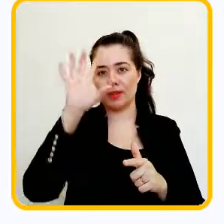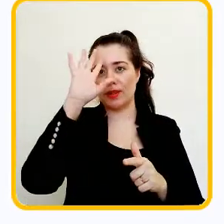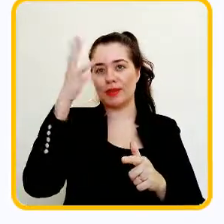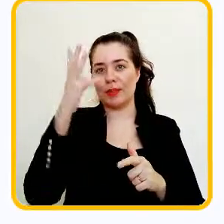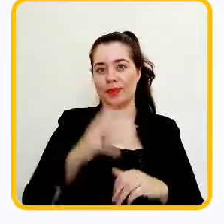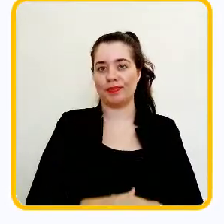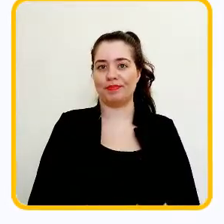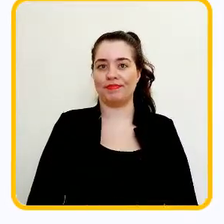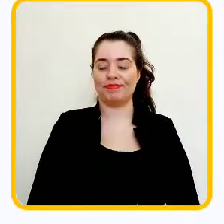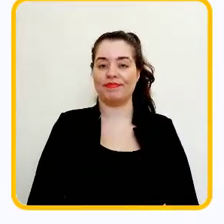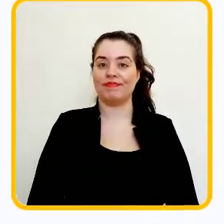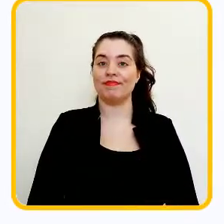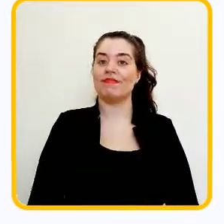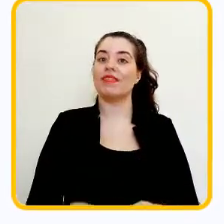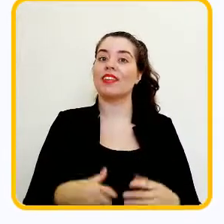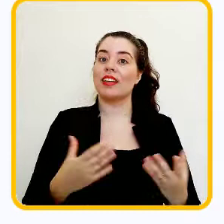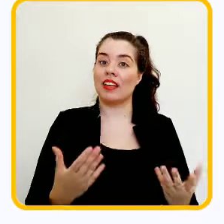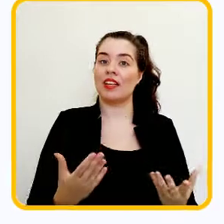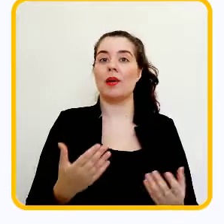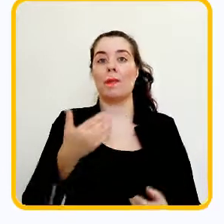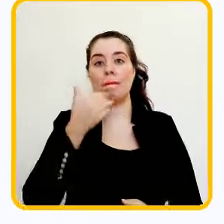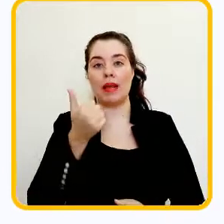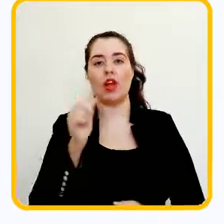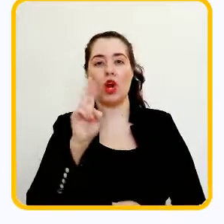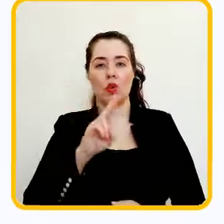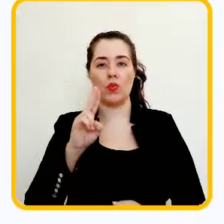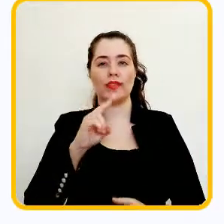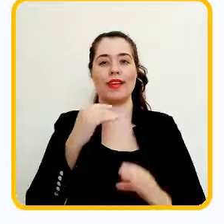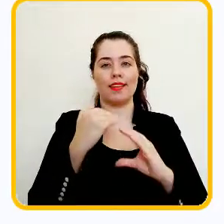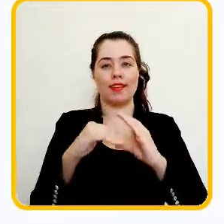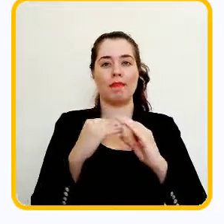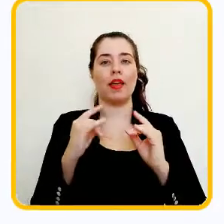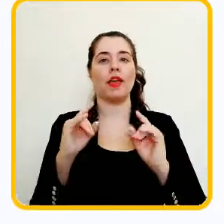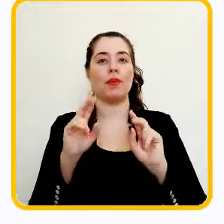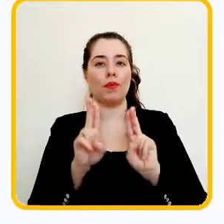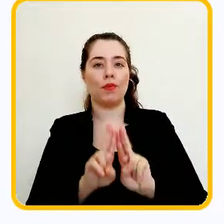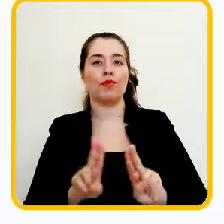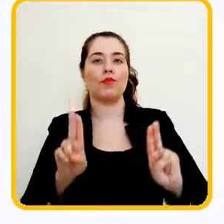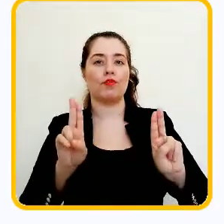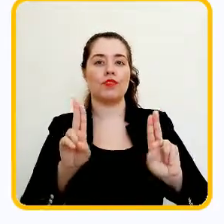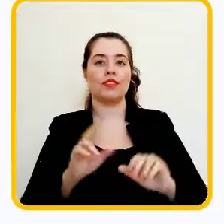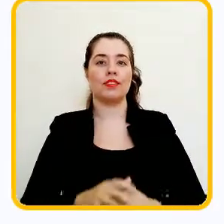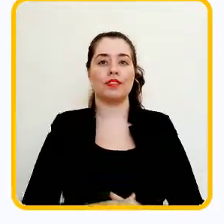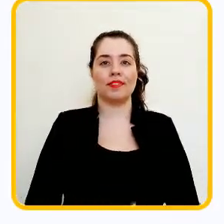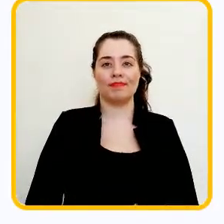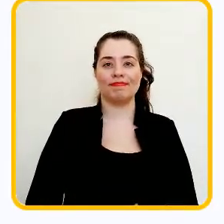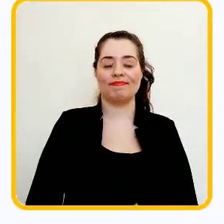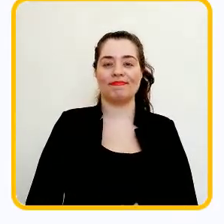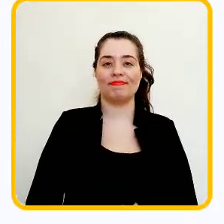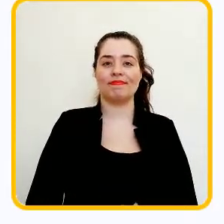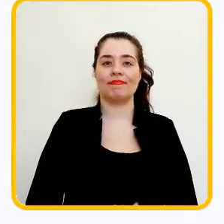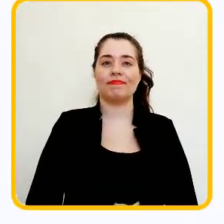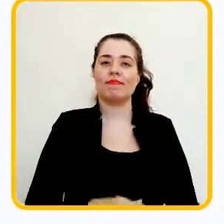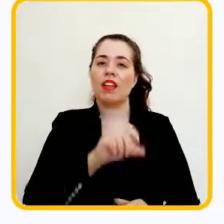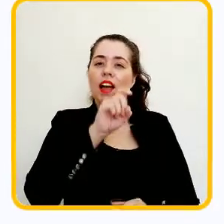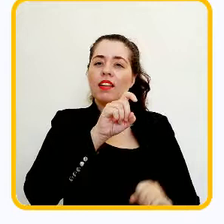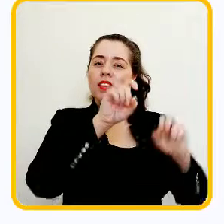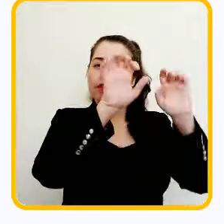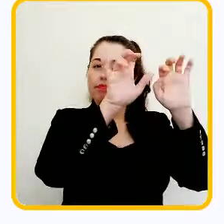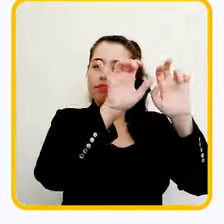auxiliar na solução do seu problema e considere o uso do seu e-mail institucional os